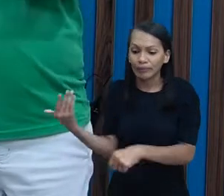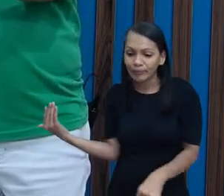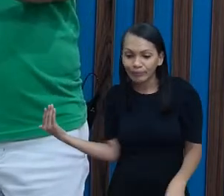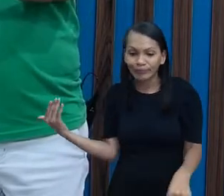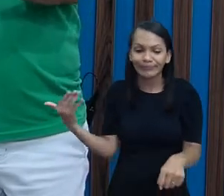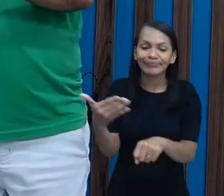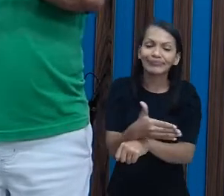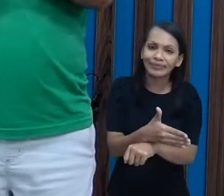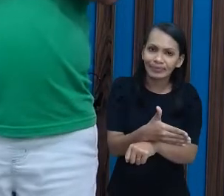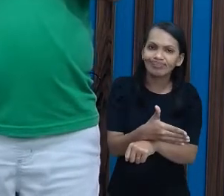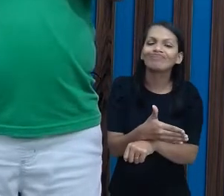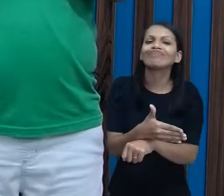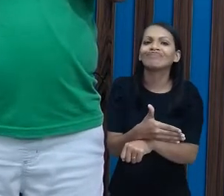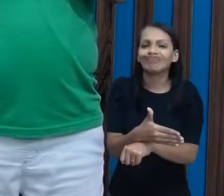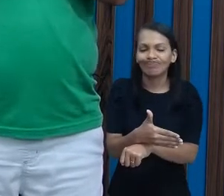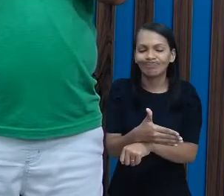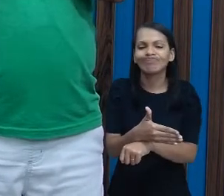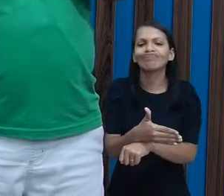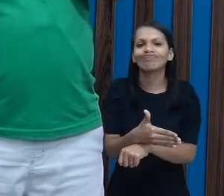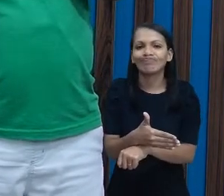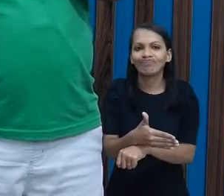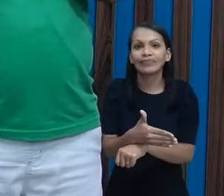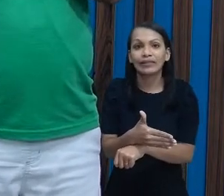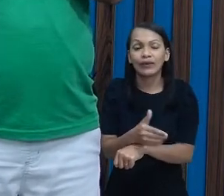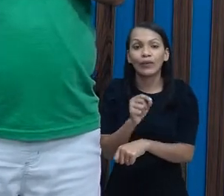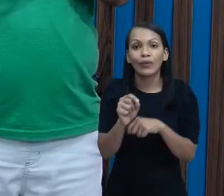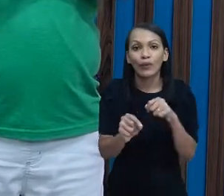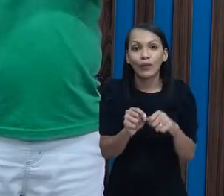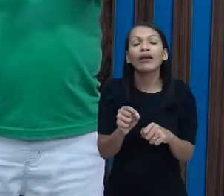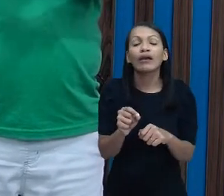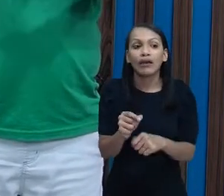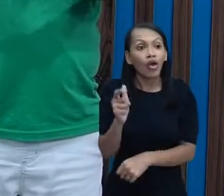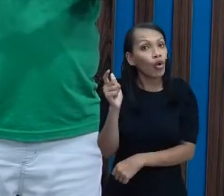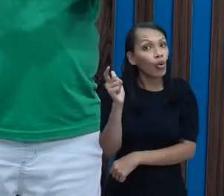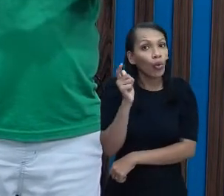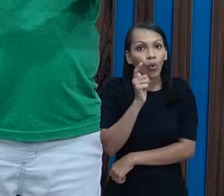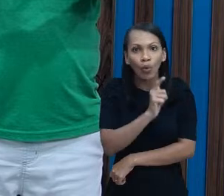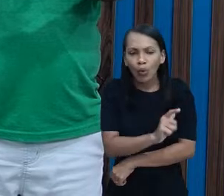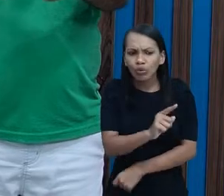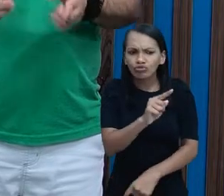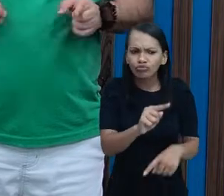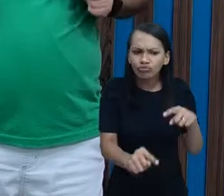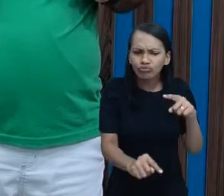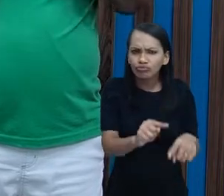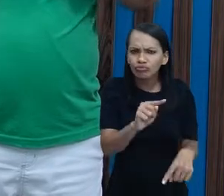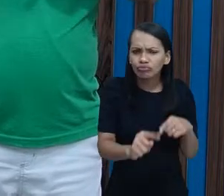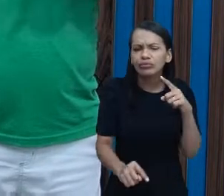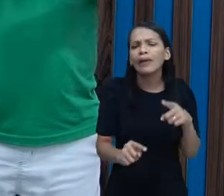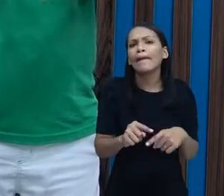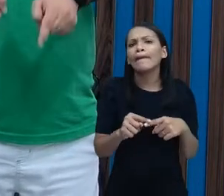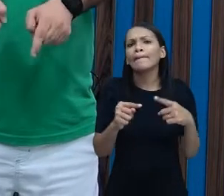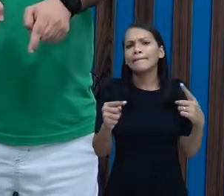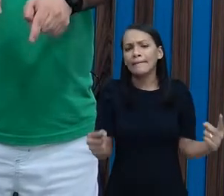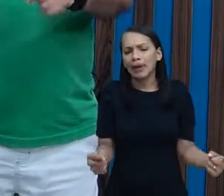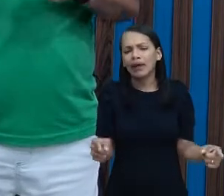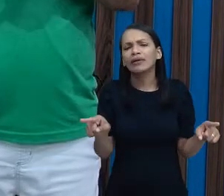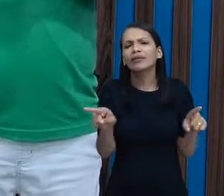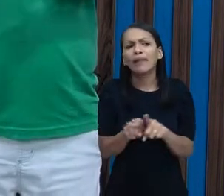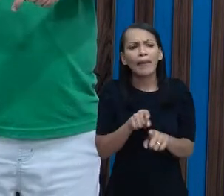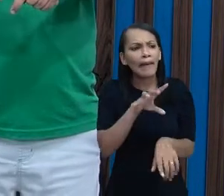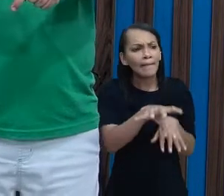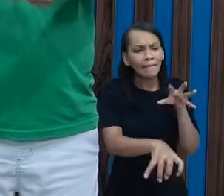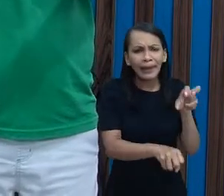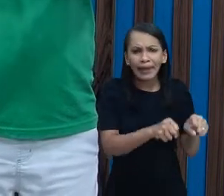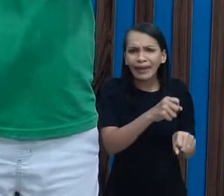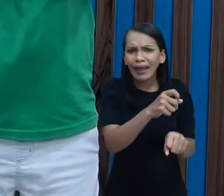outros territórios para assegurar para si não somente mercado consumidor, mas para explorar